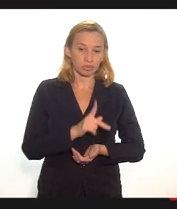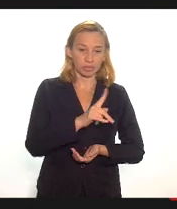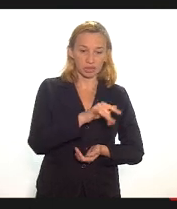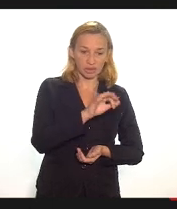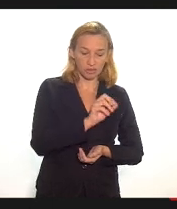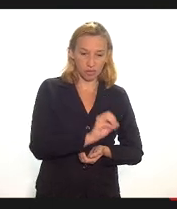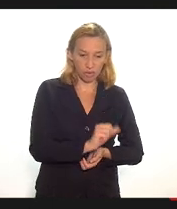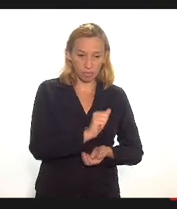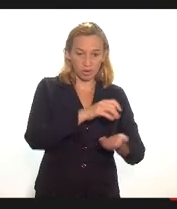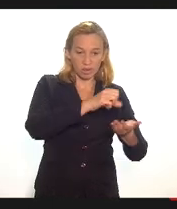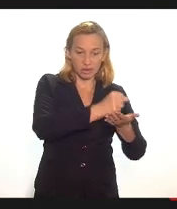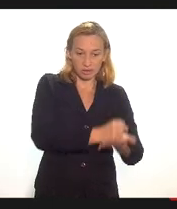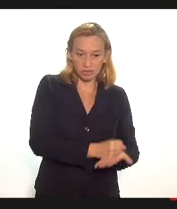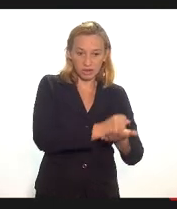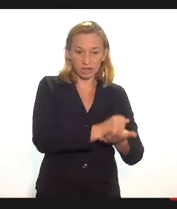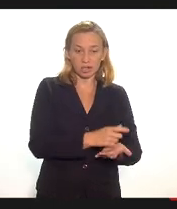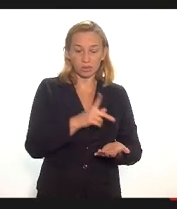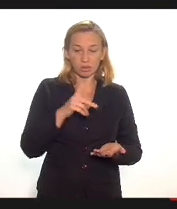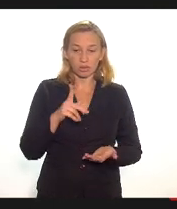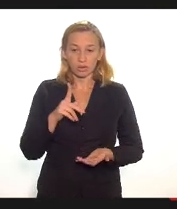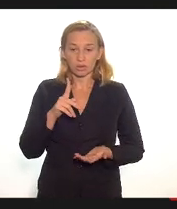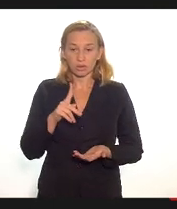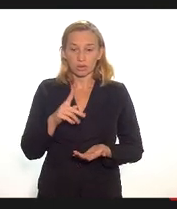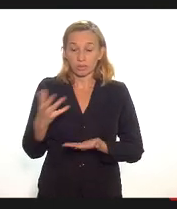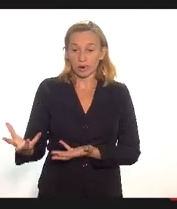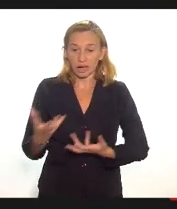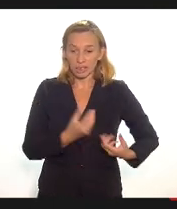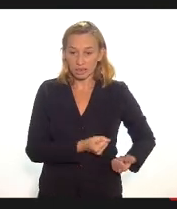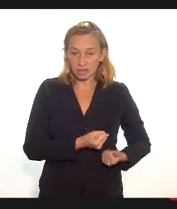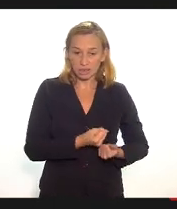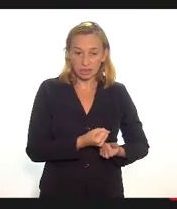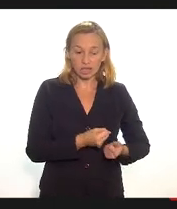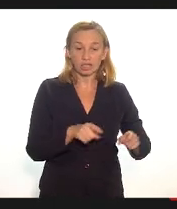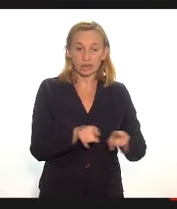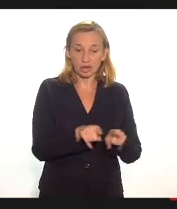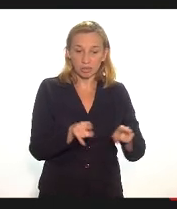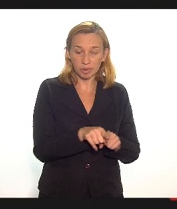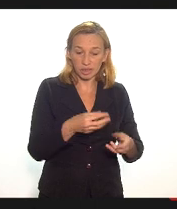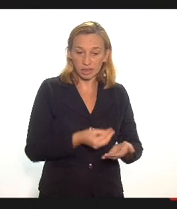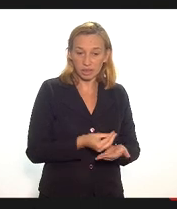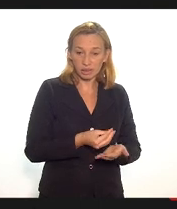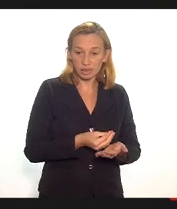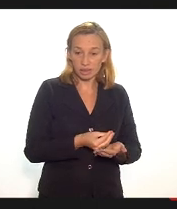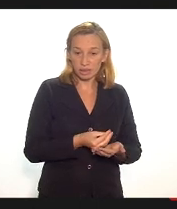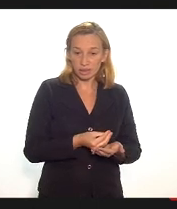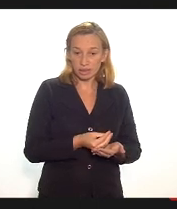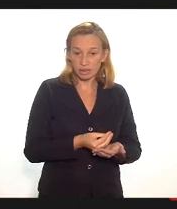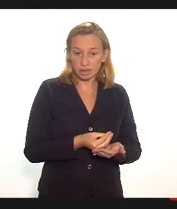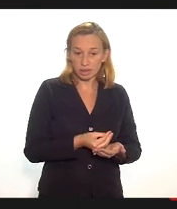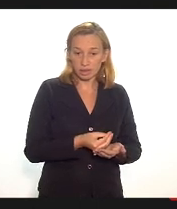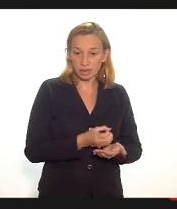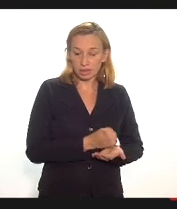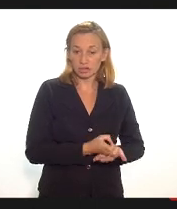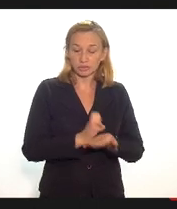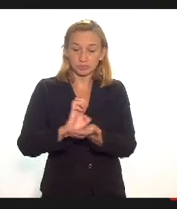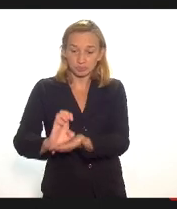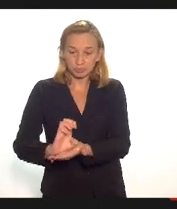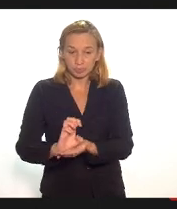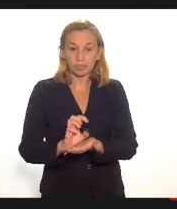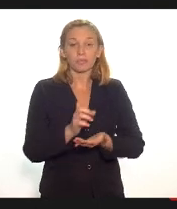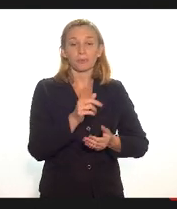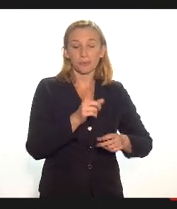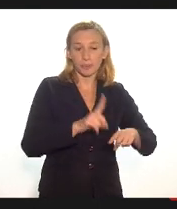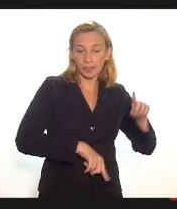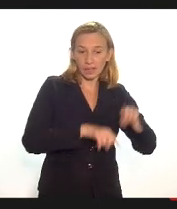fixa projetada para receber e transferir, através de dutos submarinos,